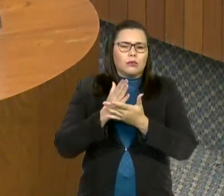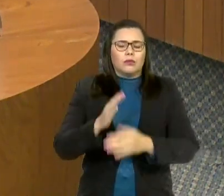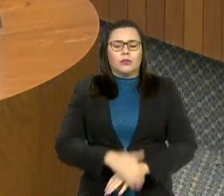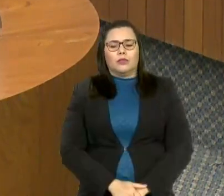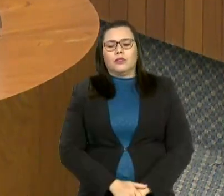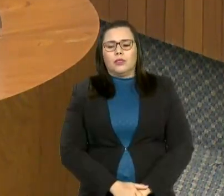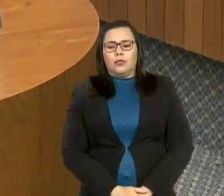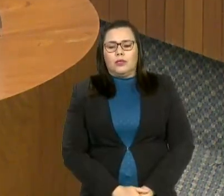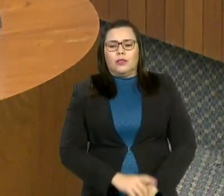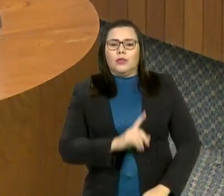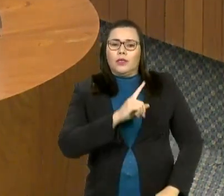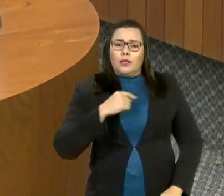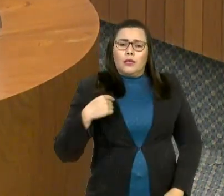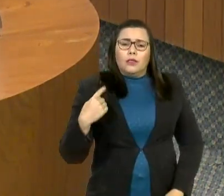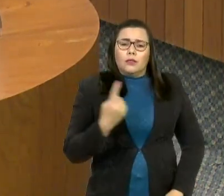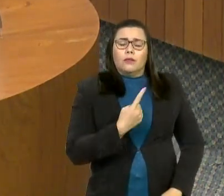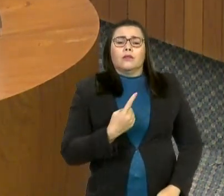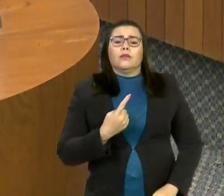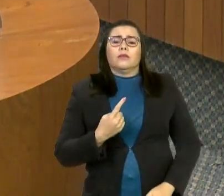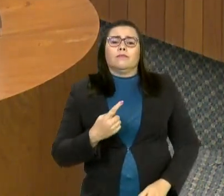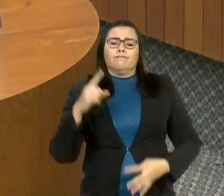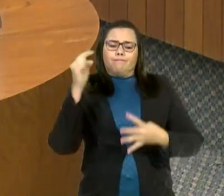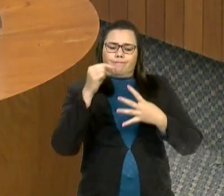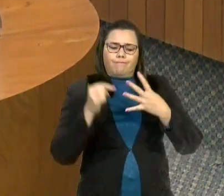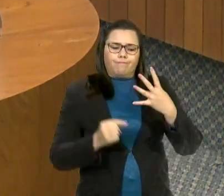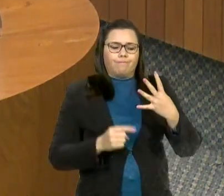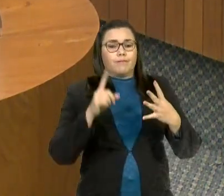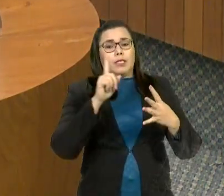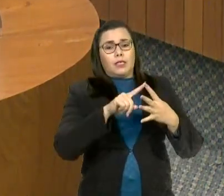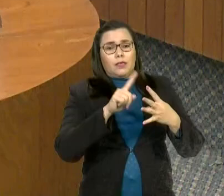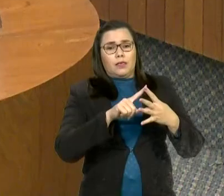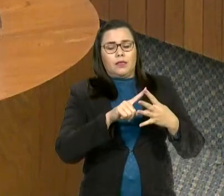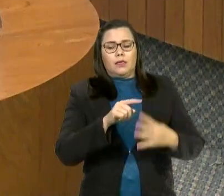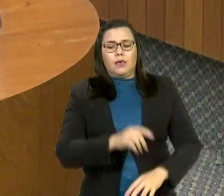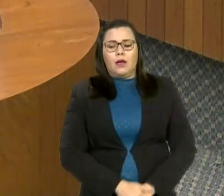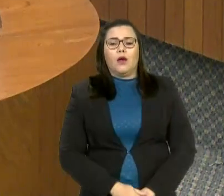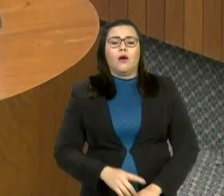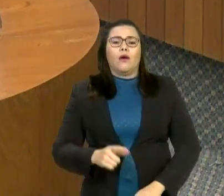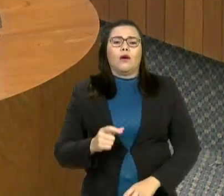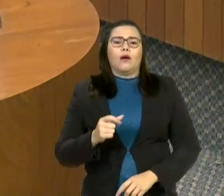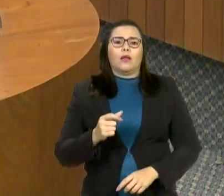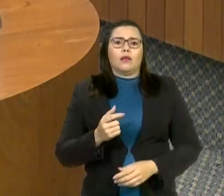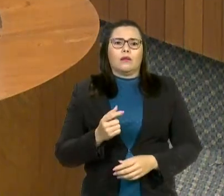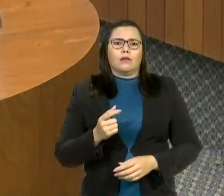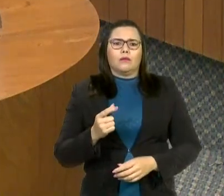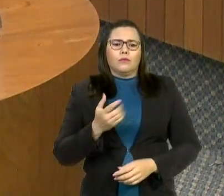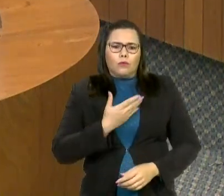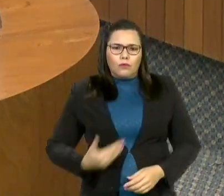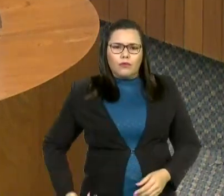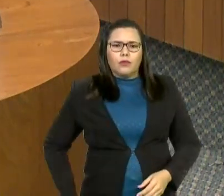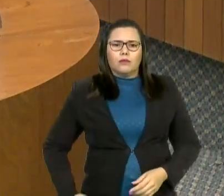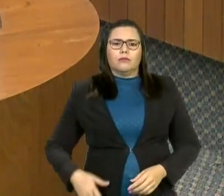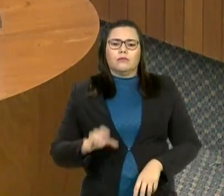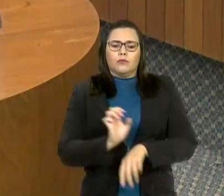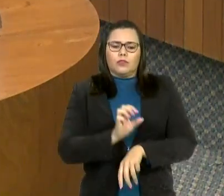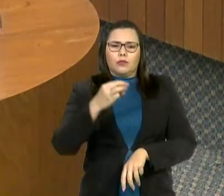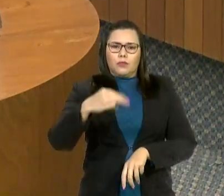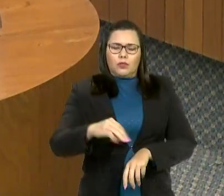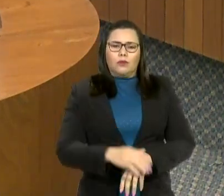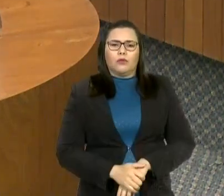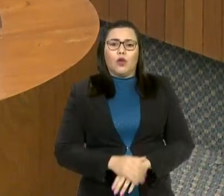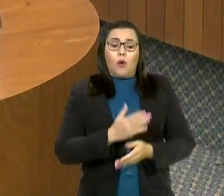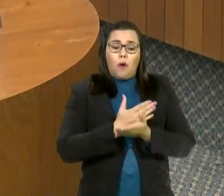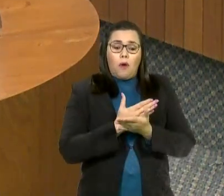das obras inacabadas do Ministério da Educação no Estado. Quem conhece o Estado e percorre os municípios do